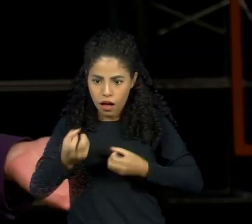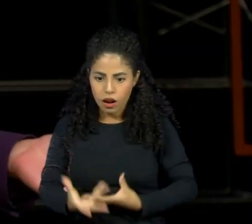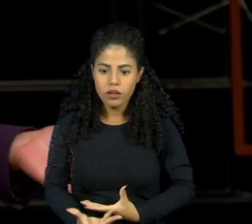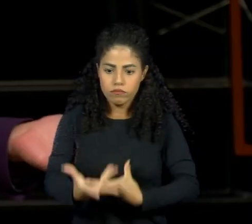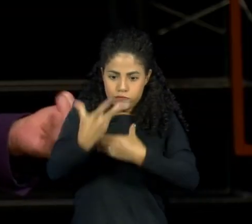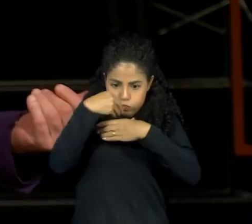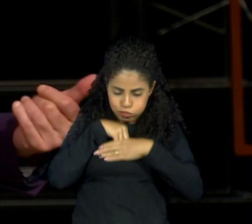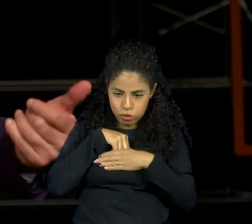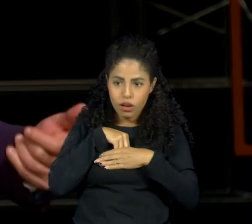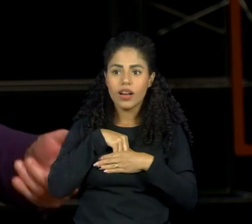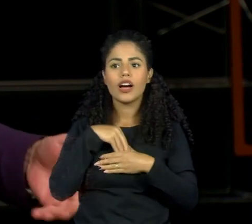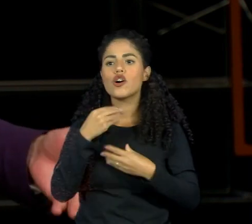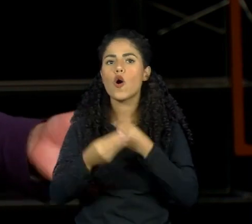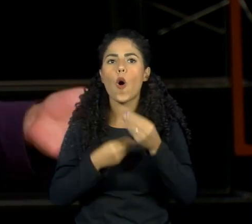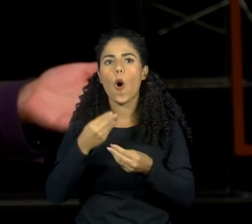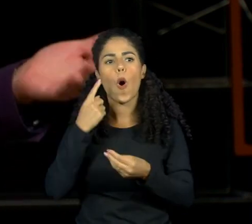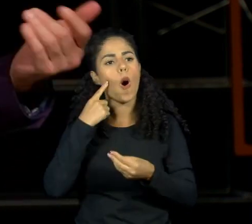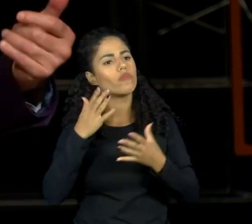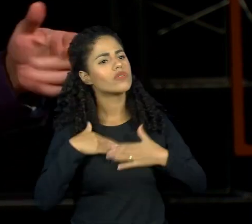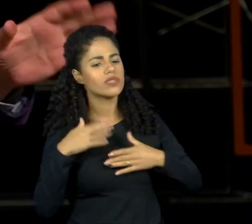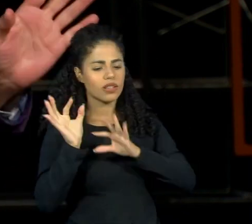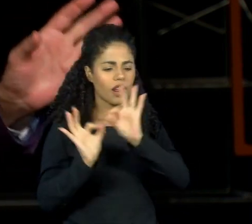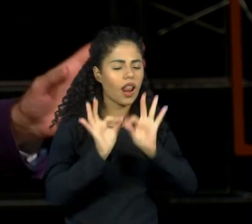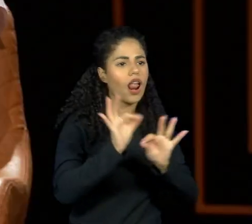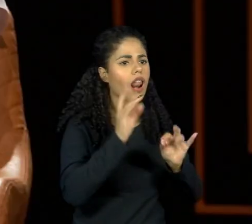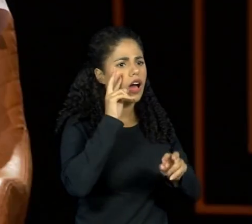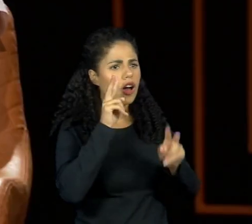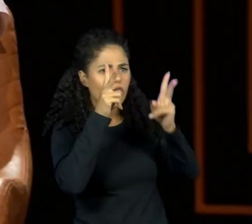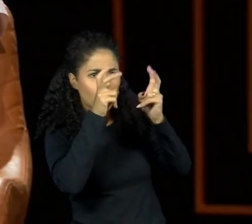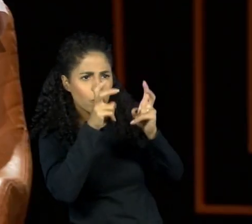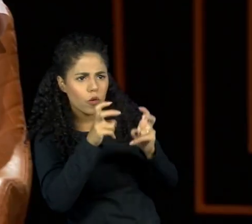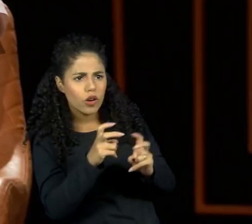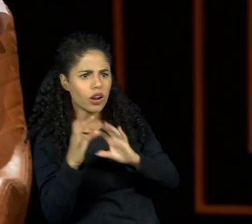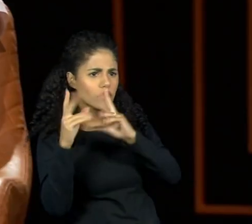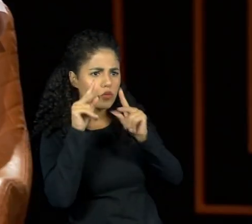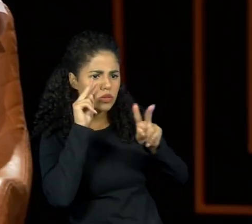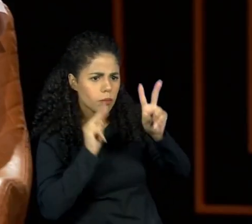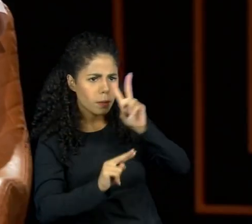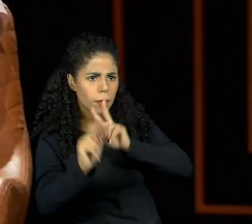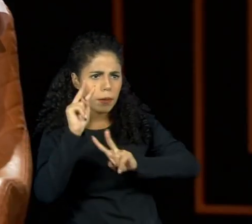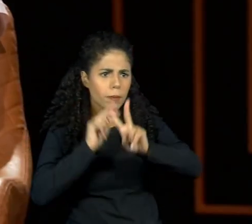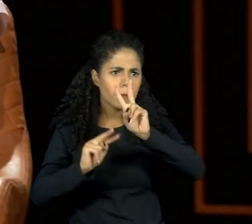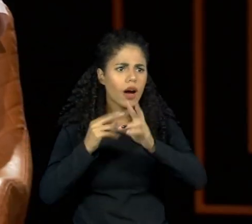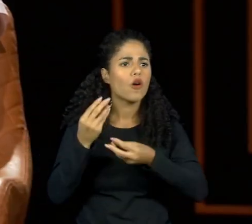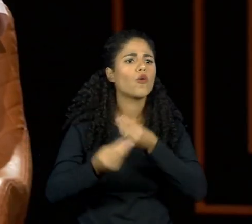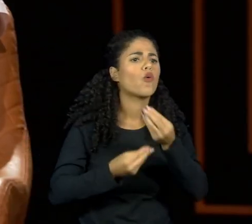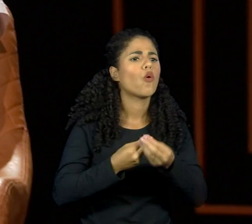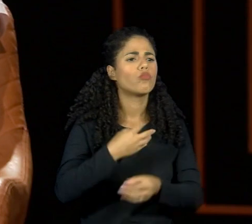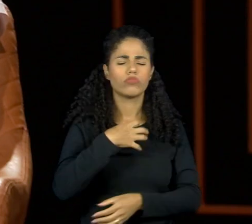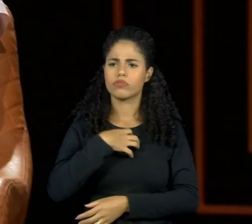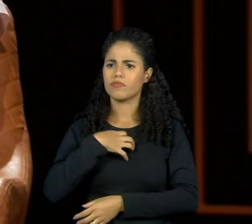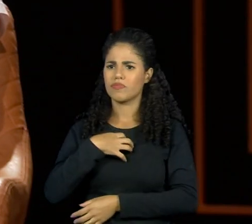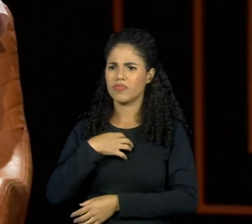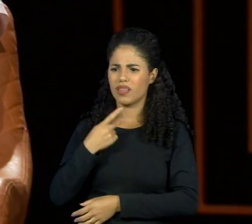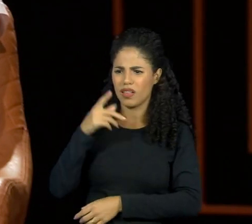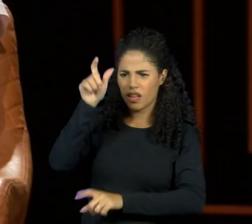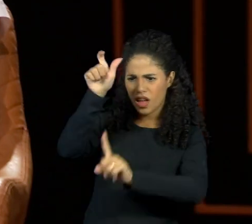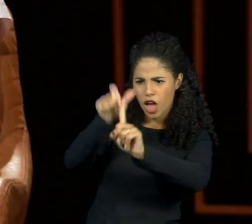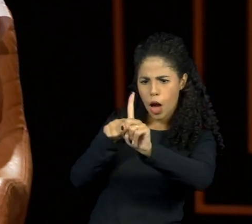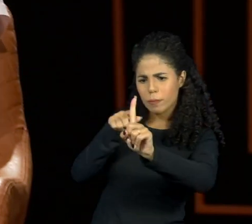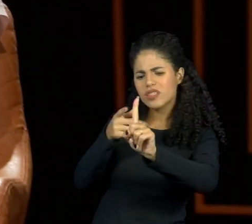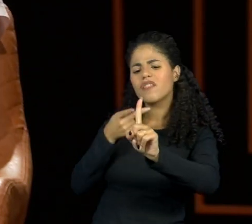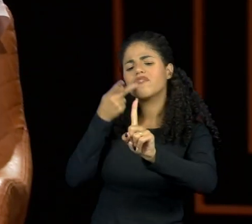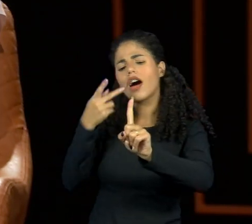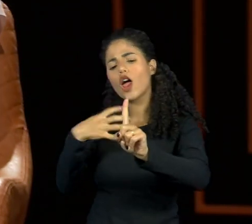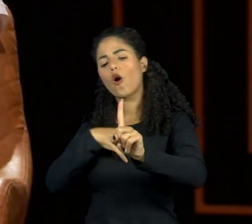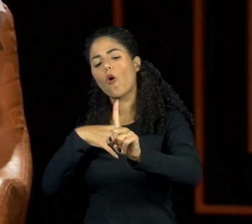o gestual, o modo de andar, o olhar, tudo Amado, isso. se eu não entender como é que ela anda, como é que ela fala, como é que ela se mexe, como é